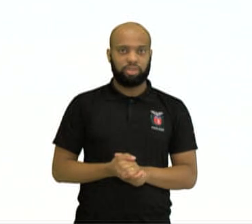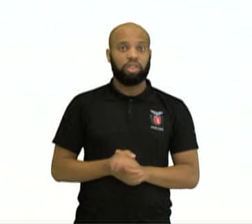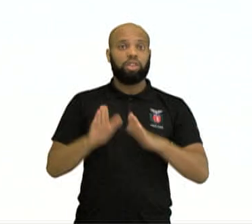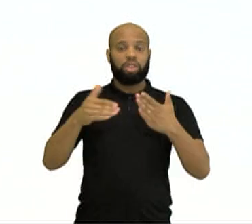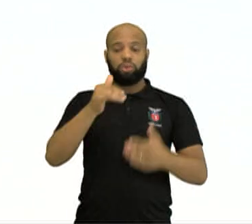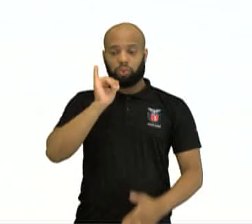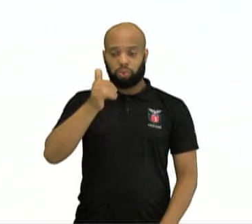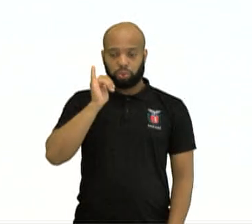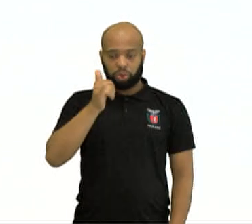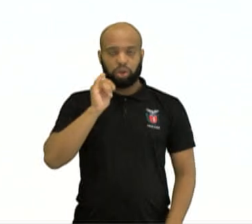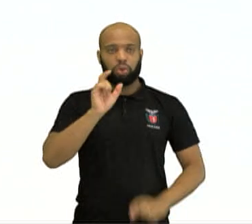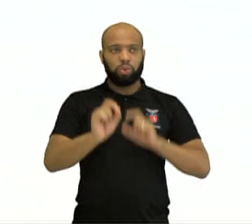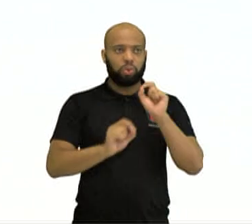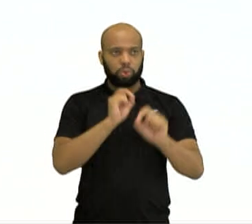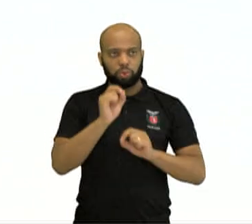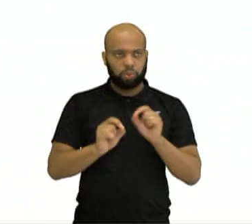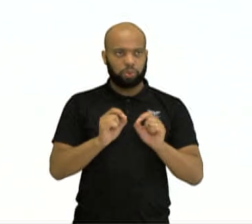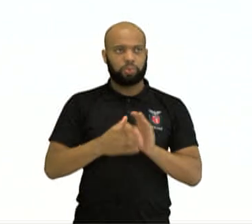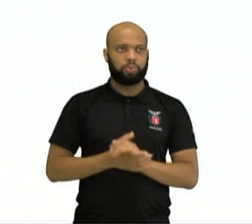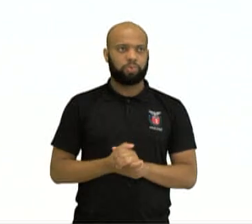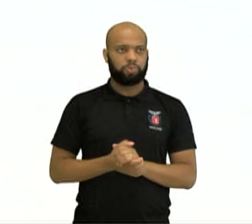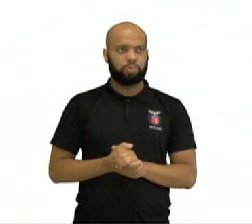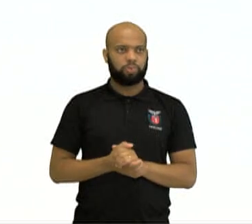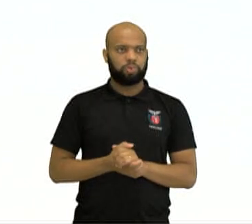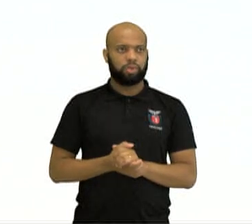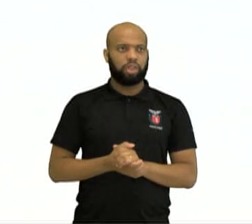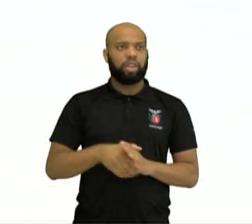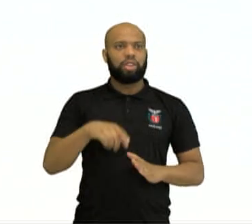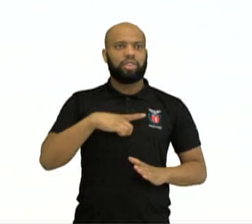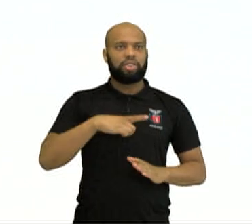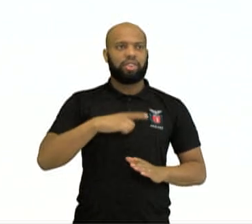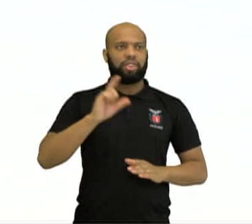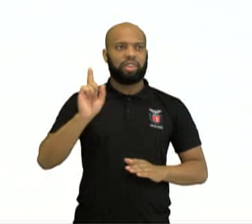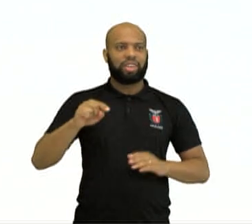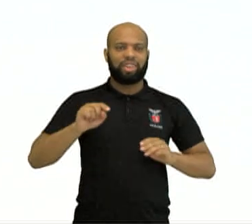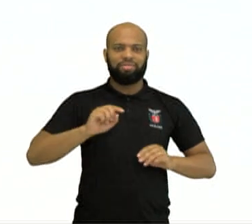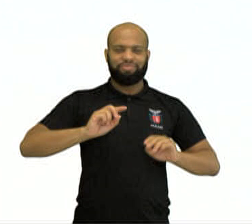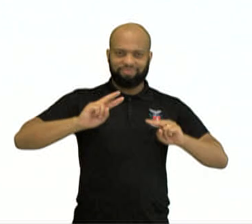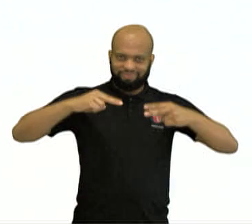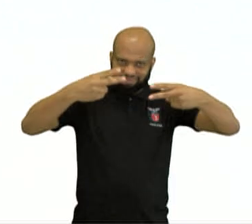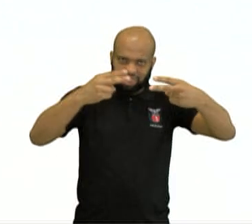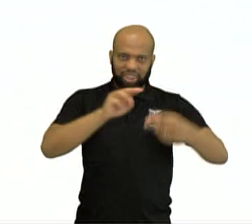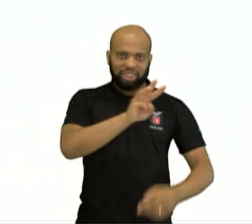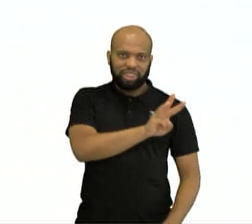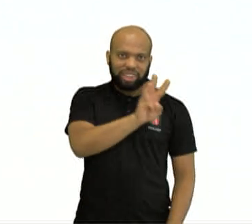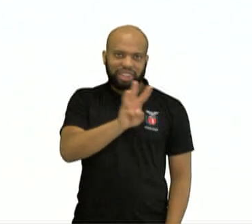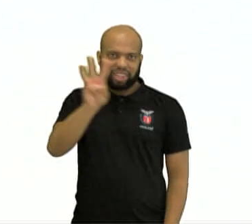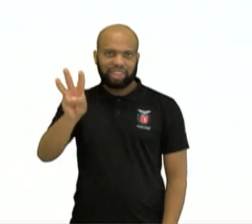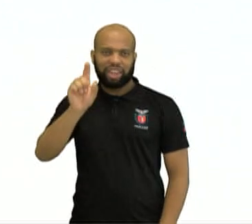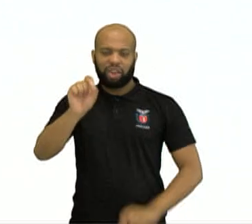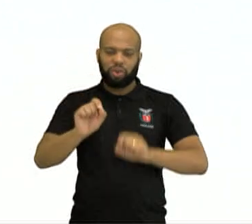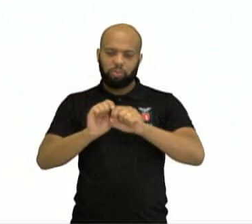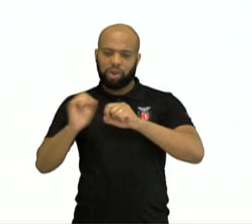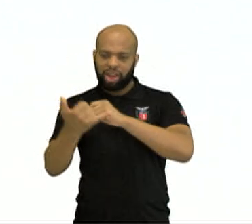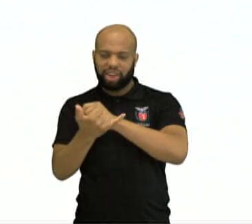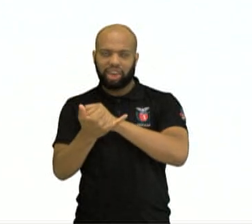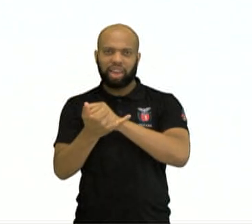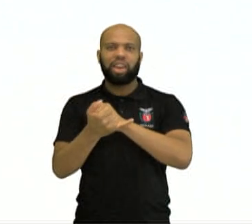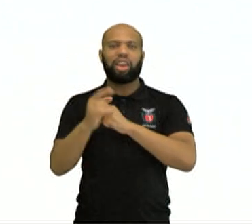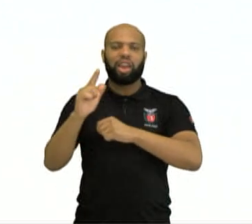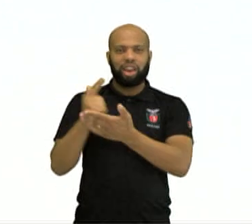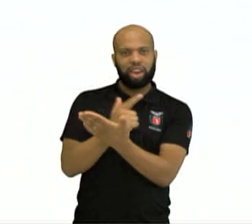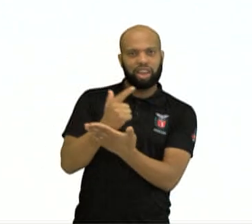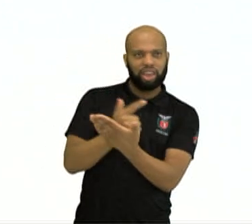Contos mínimos, Então, peguei aqui da livrariadavila.com uma ilha chamada Livro, Contos